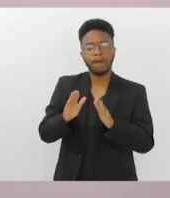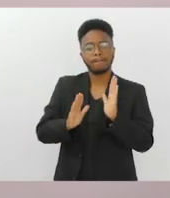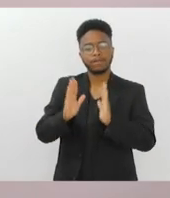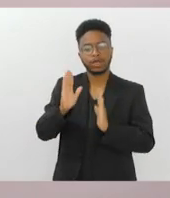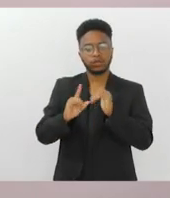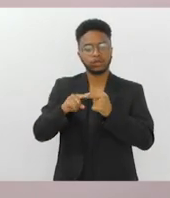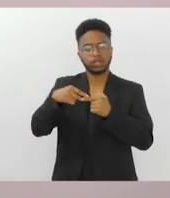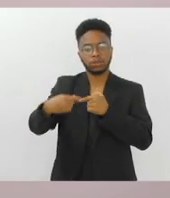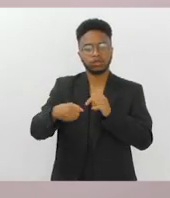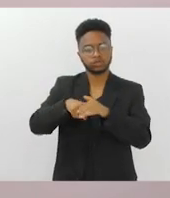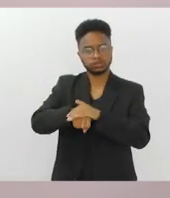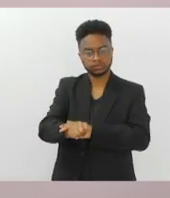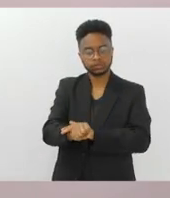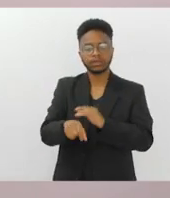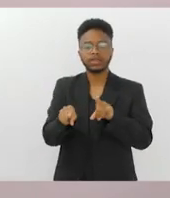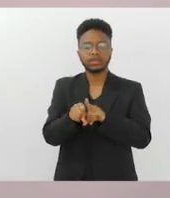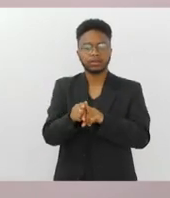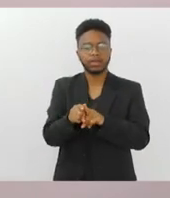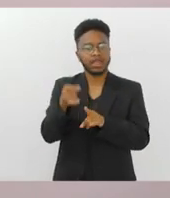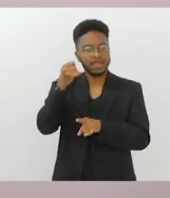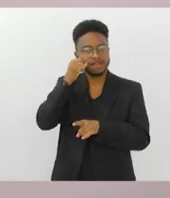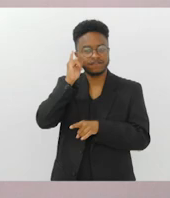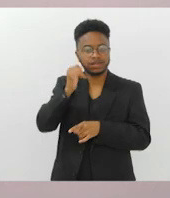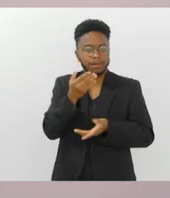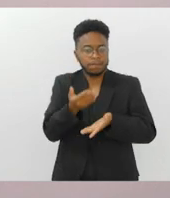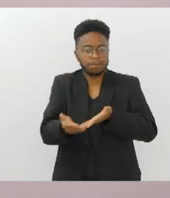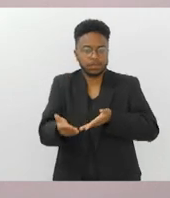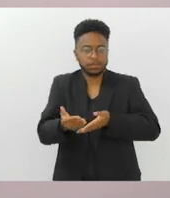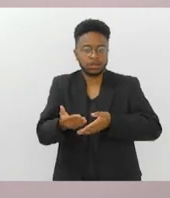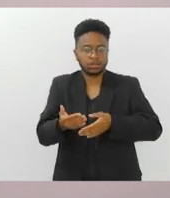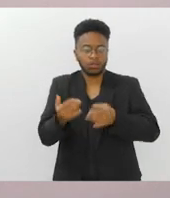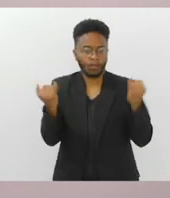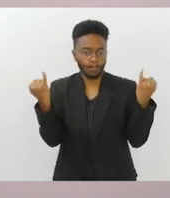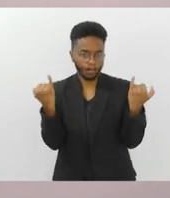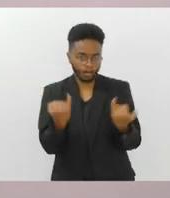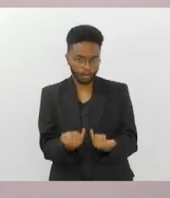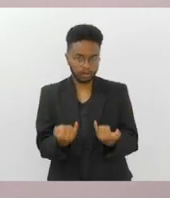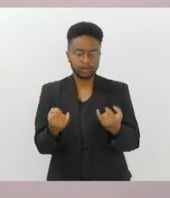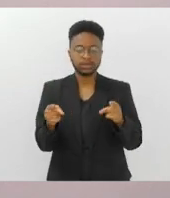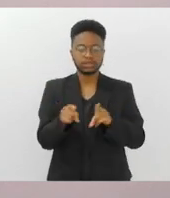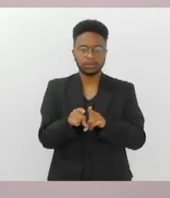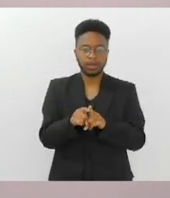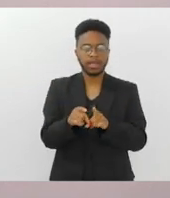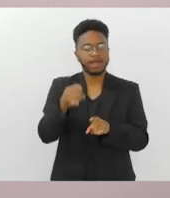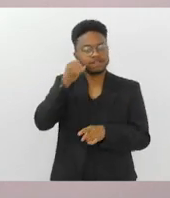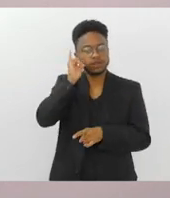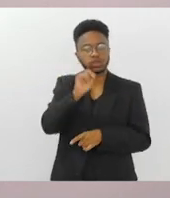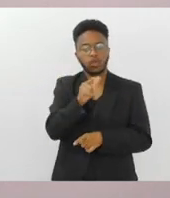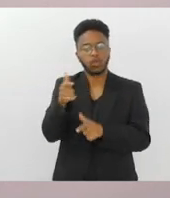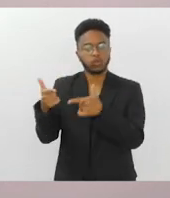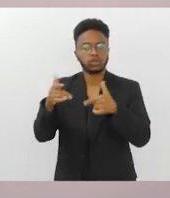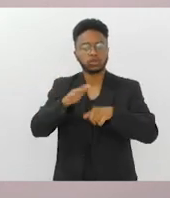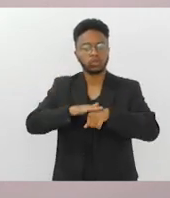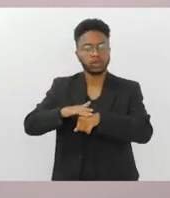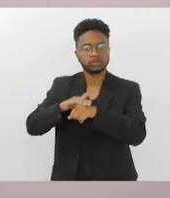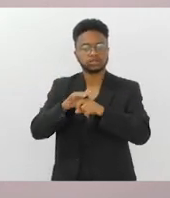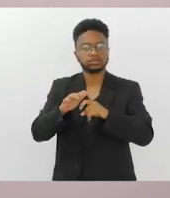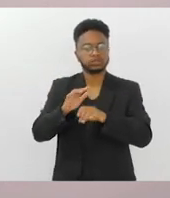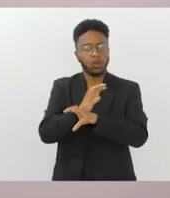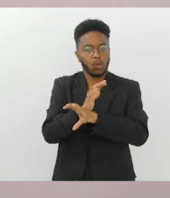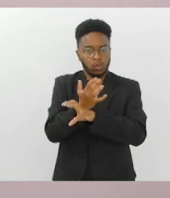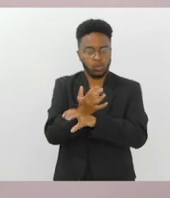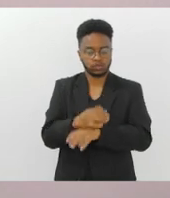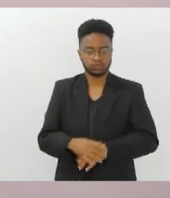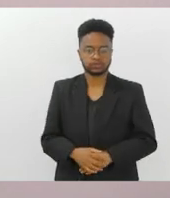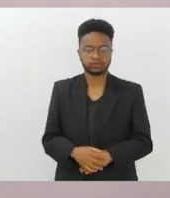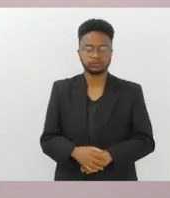aceleração de perda de peso, protegendo contra doenças cardiovasculares e osteoporose. A Organização Mundial da Saúde